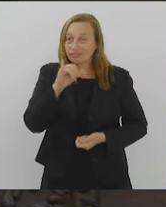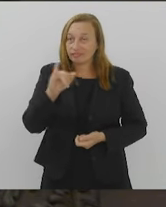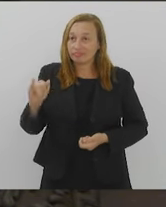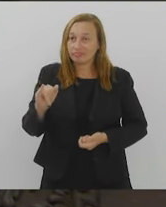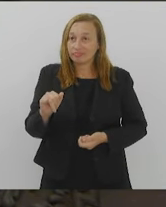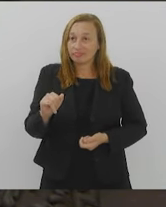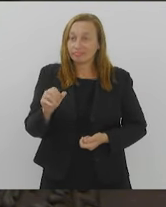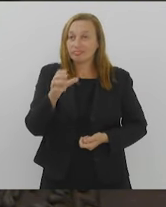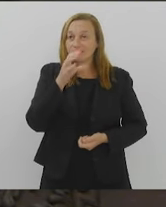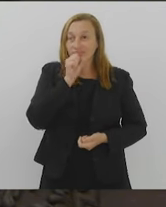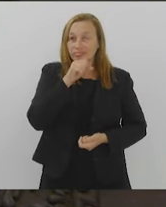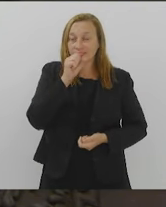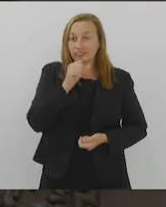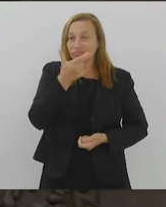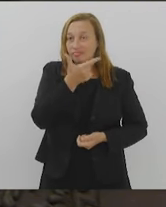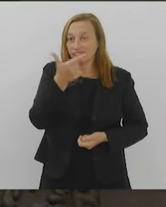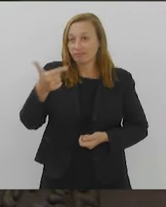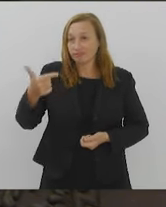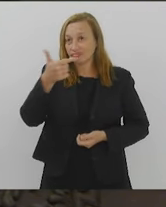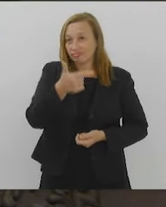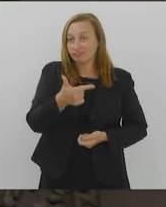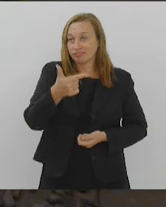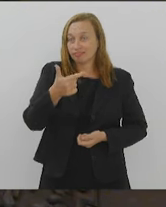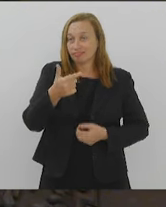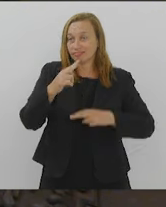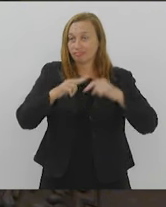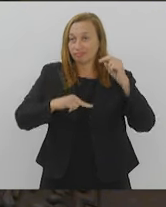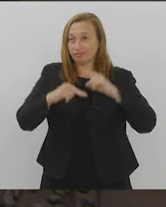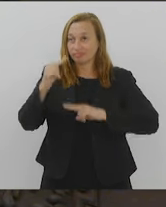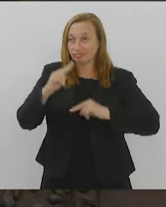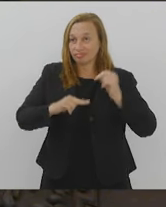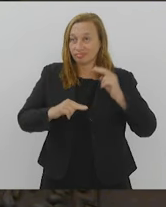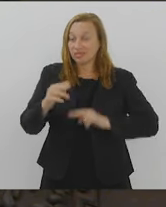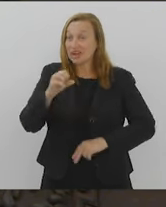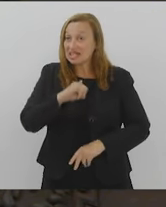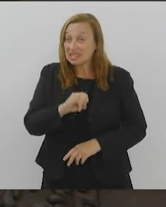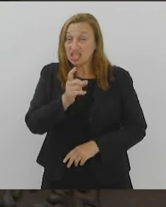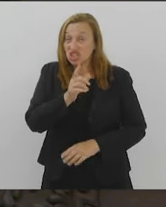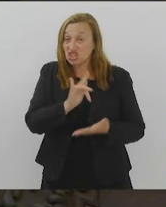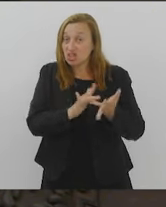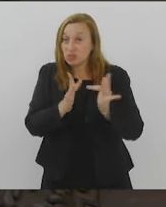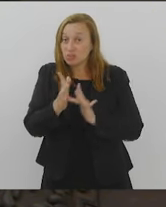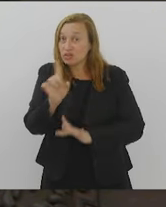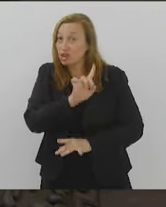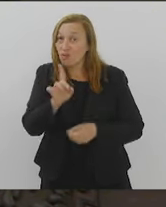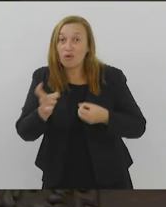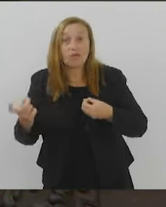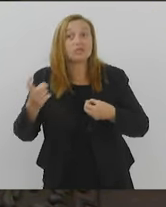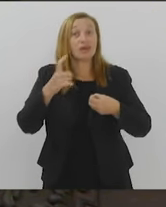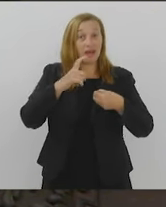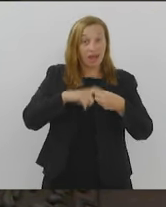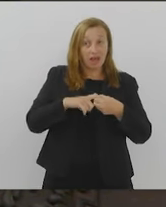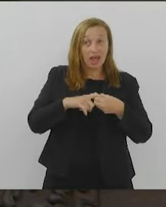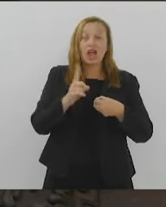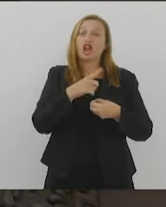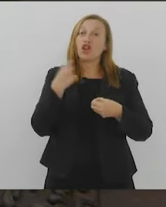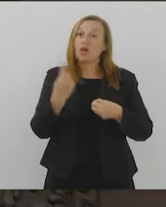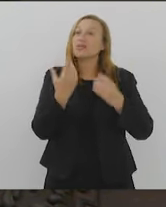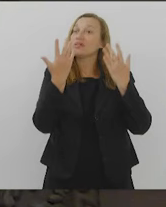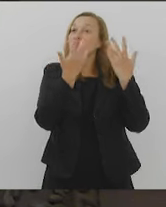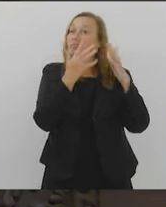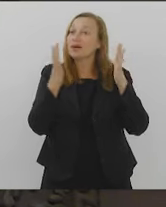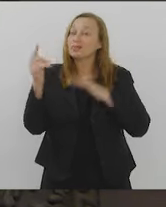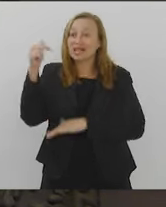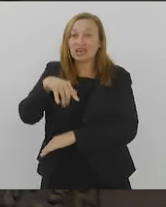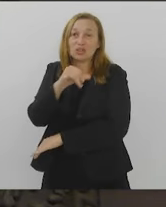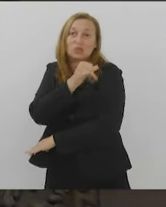Sábado, dia 22 de junho, se Jesus não houver voltado ainda, nós celebraremos aqui no Rio